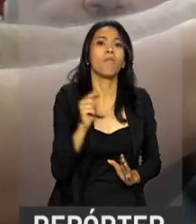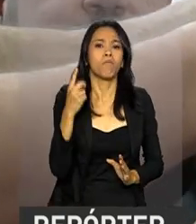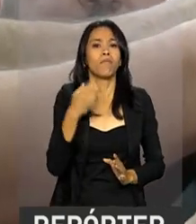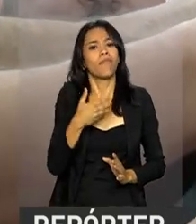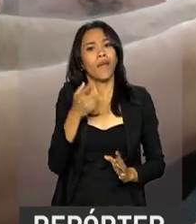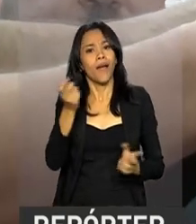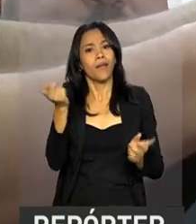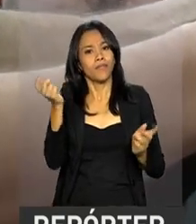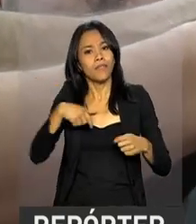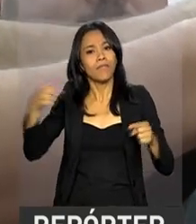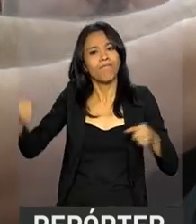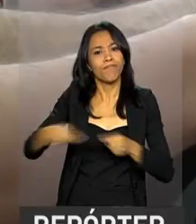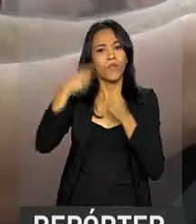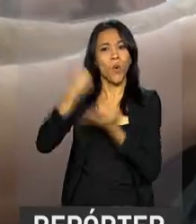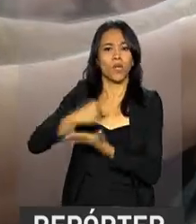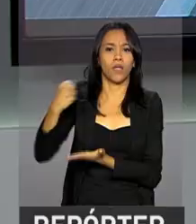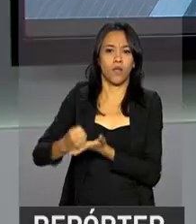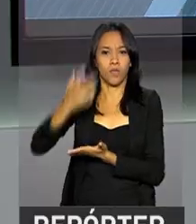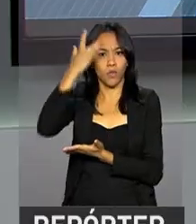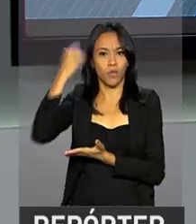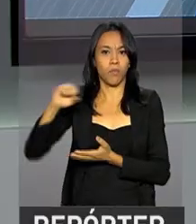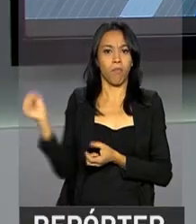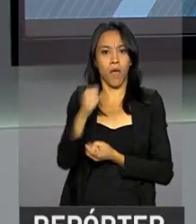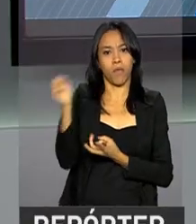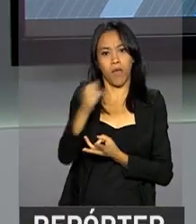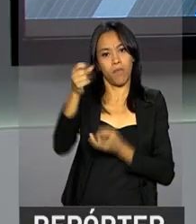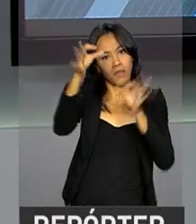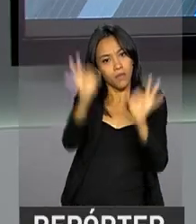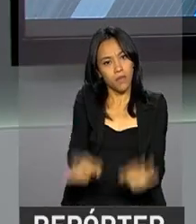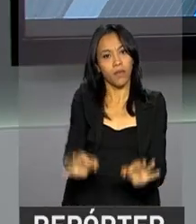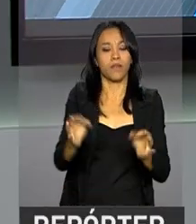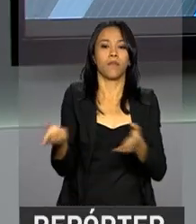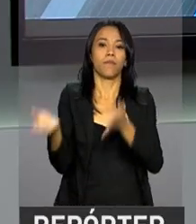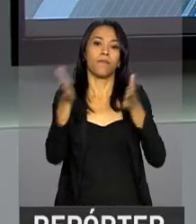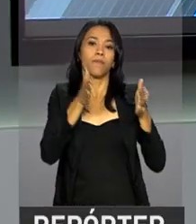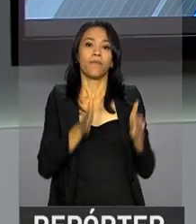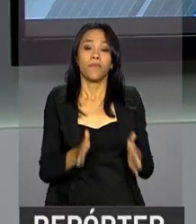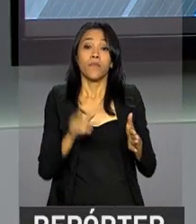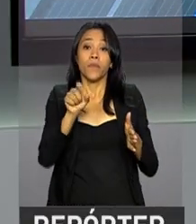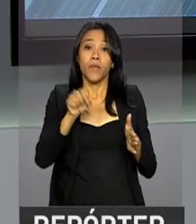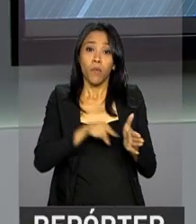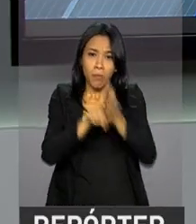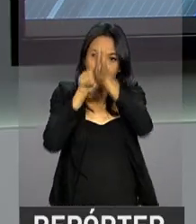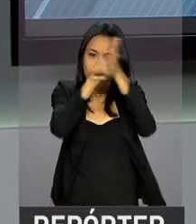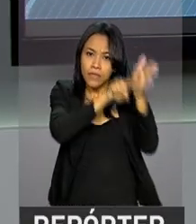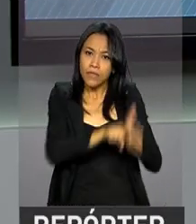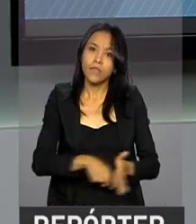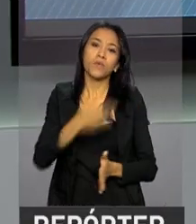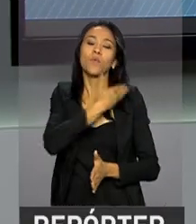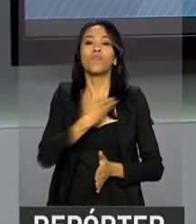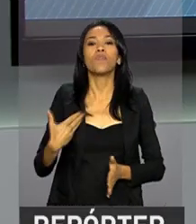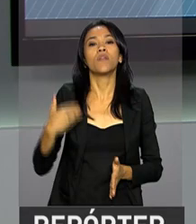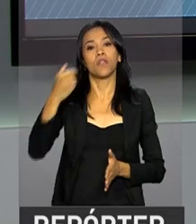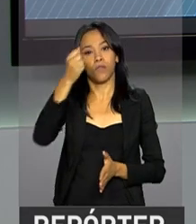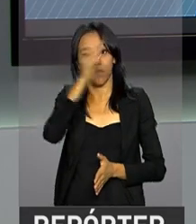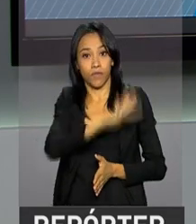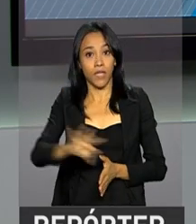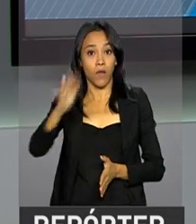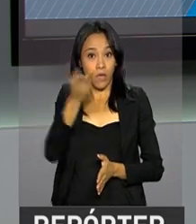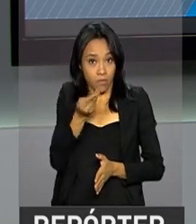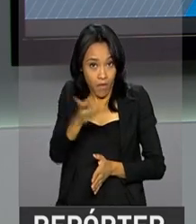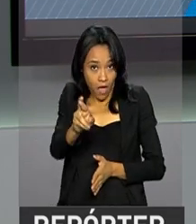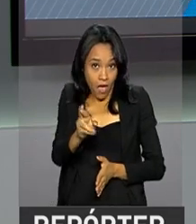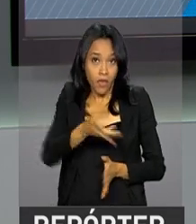as pessoas certas para cada hospital um levantamento feito pelo governo mostra que as rodovias do país estão